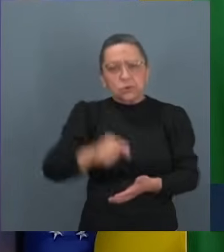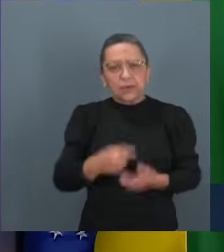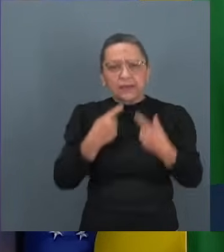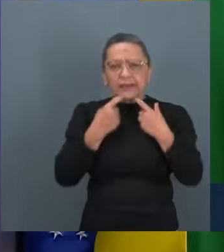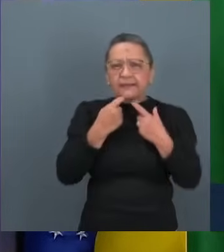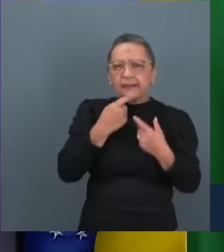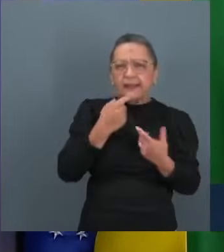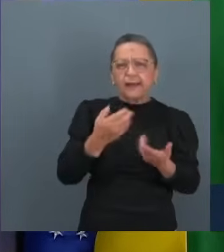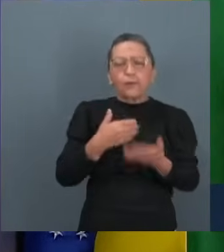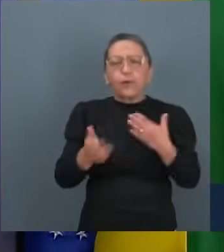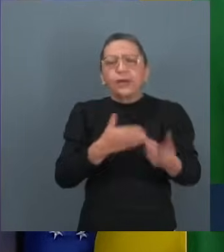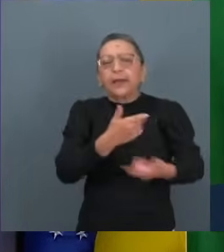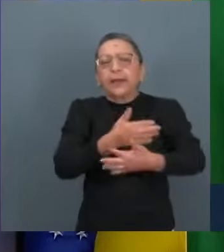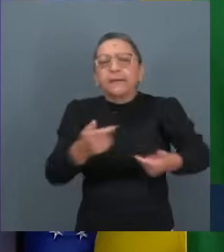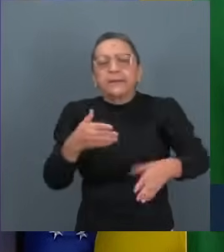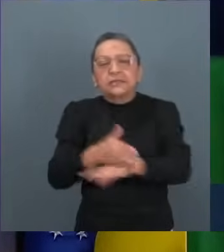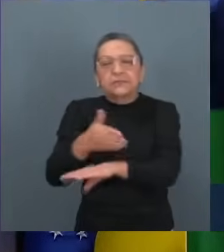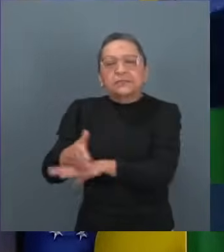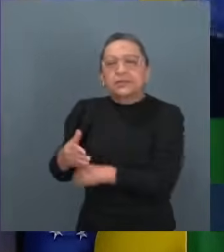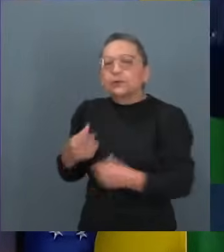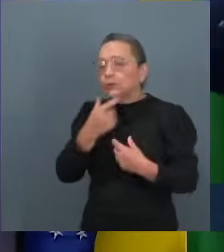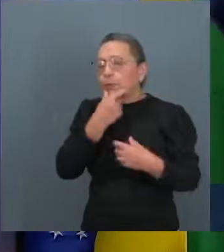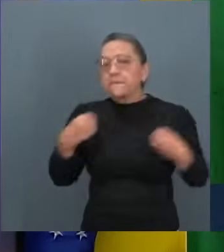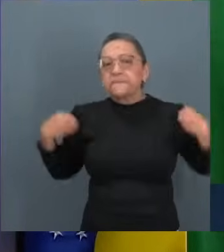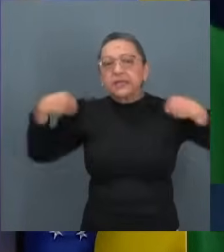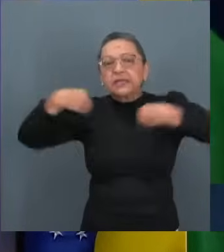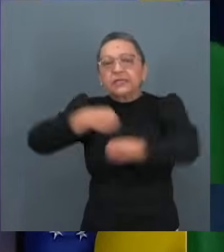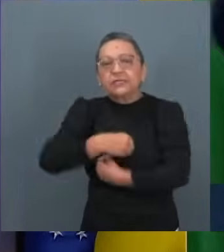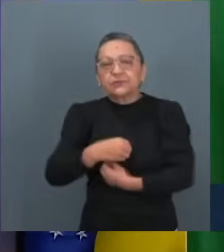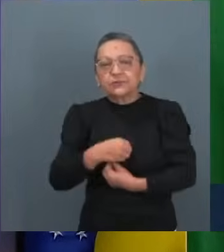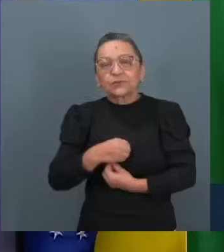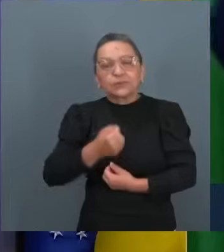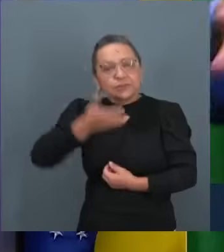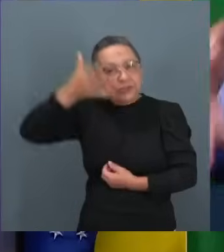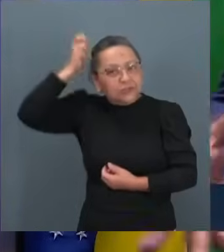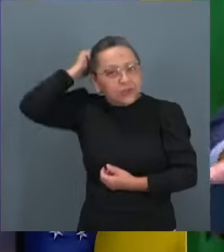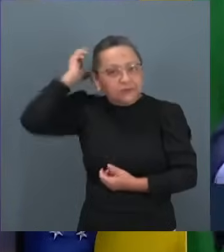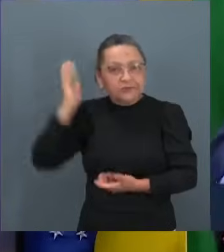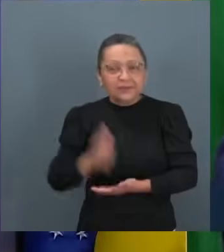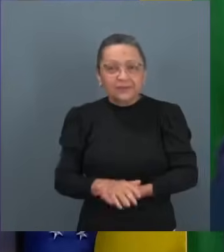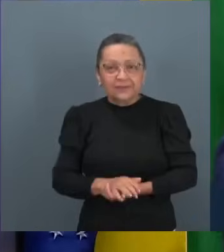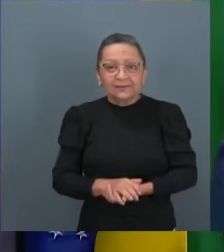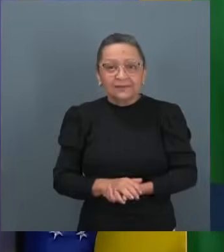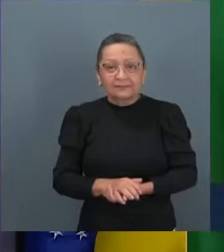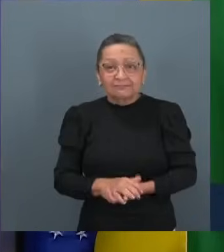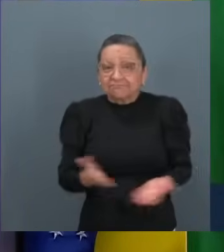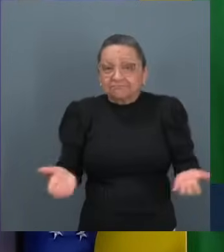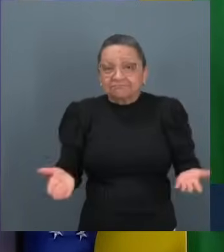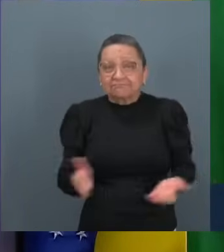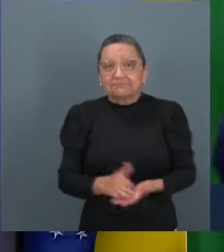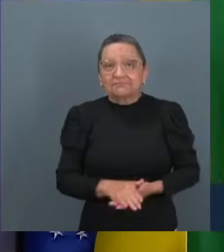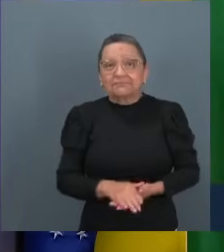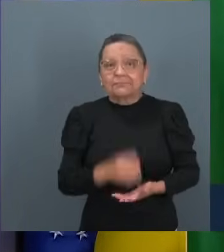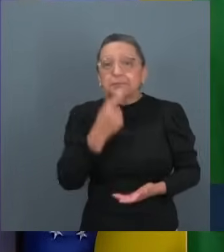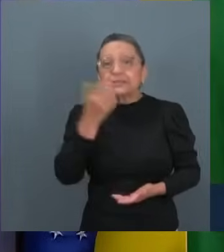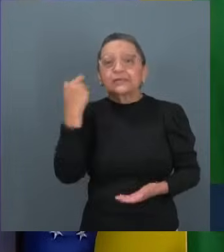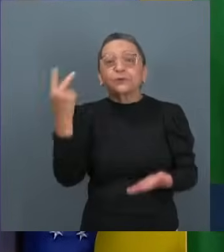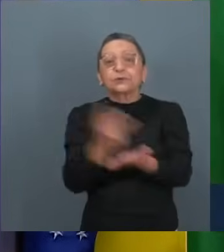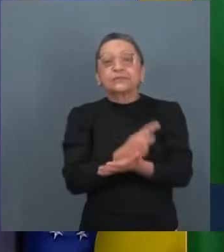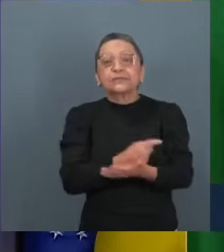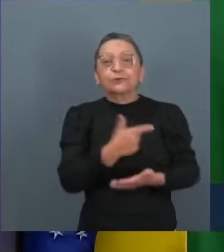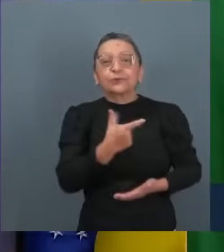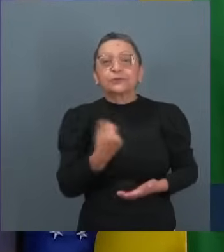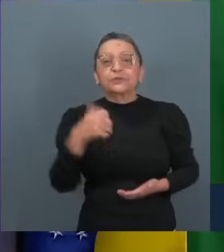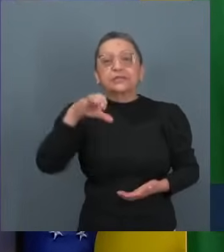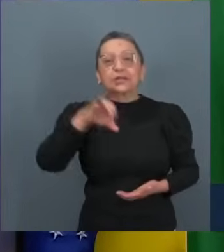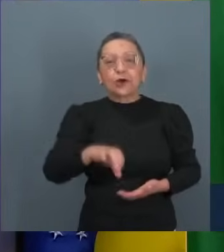no esquema que saiu na revista Cruzoé, que começou a esculhambação do Brasil em 2019, quando nós chegamos aqui,